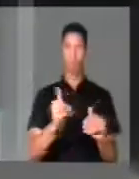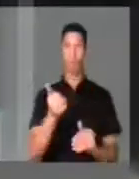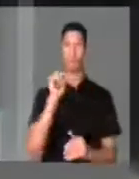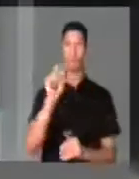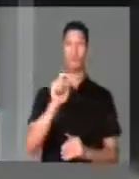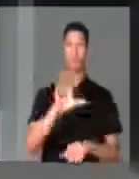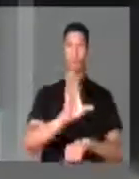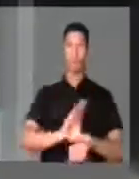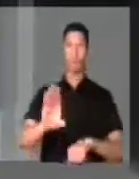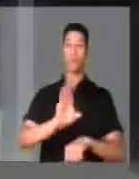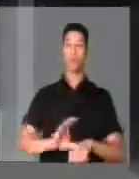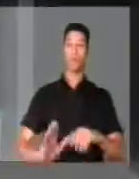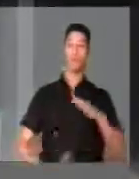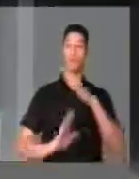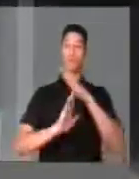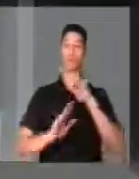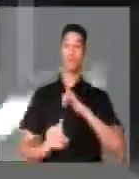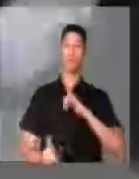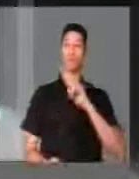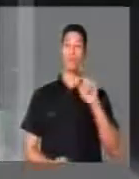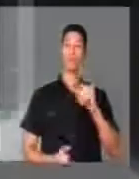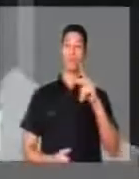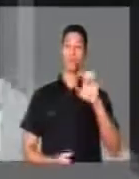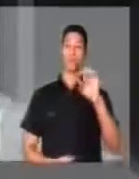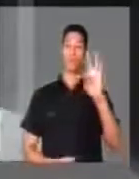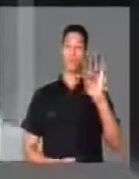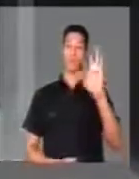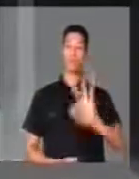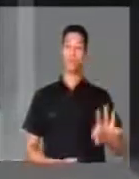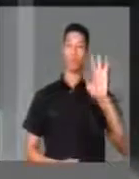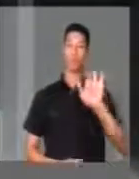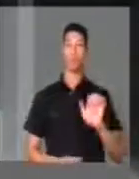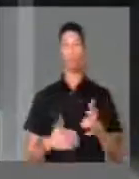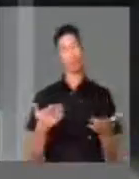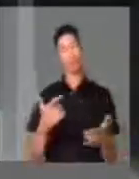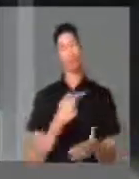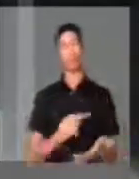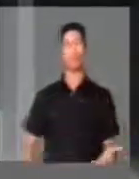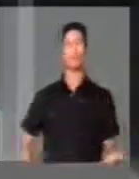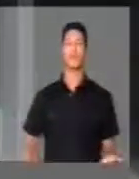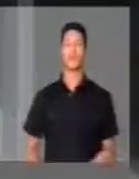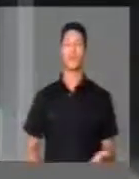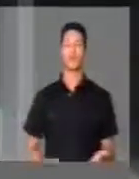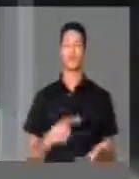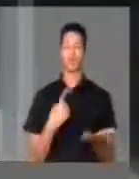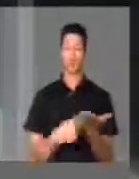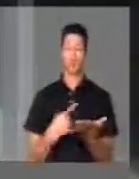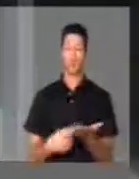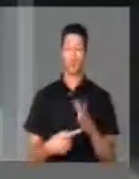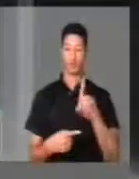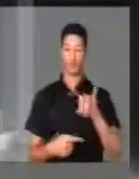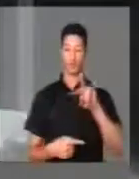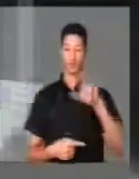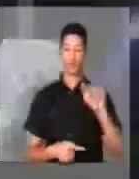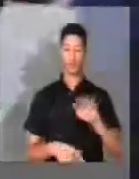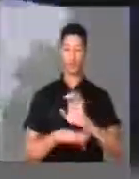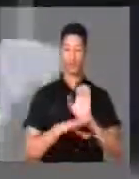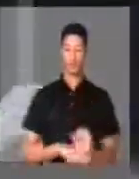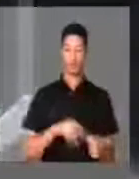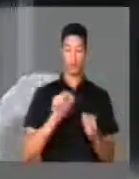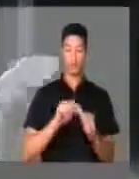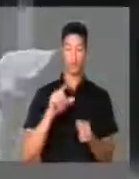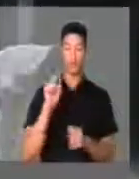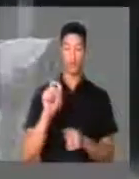aquilo que constitucionalmente está estabelecido, que é o pacto federativo. Ora, senhor presidente, renegociar as dívidas, fazendo